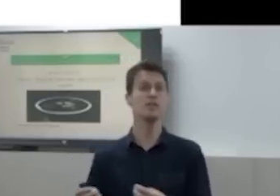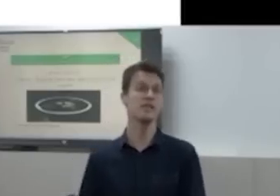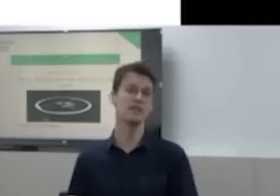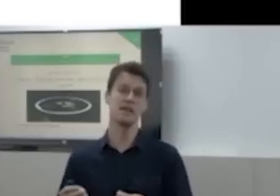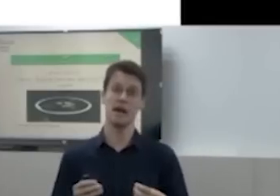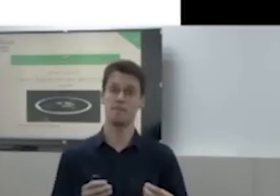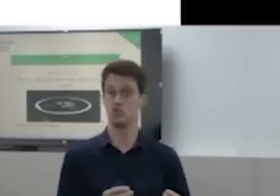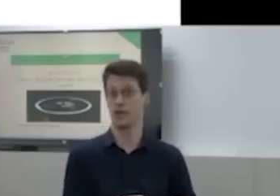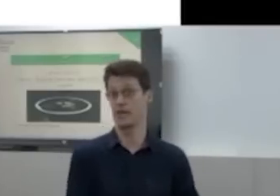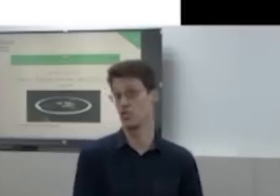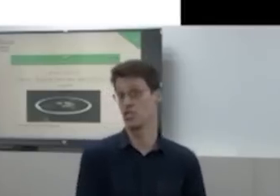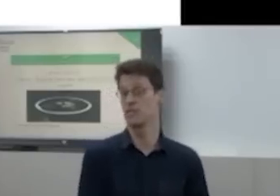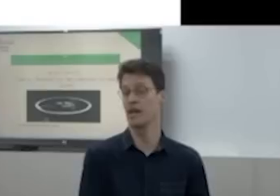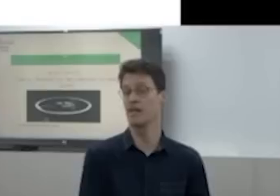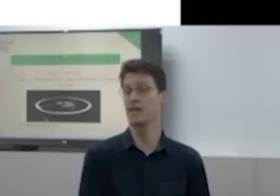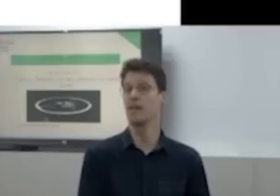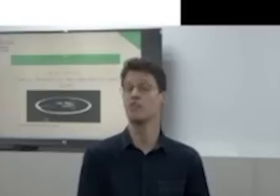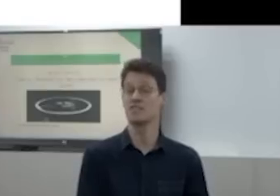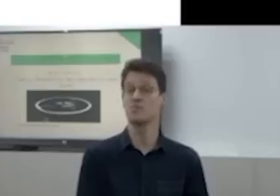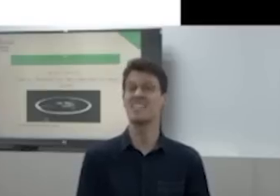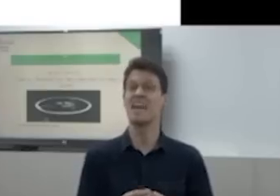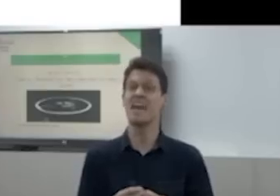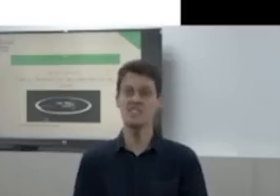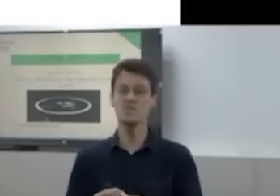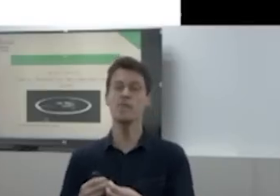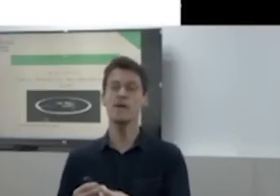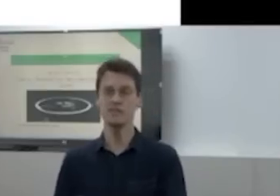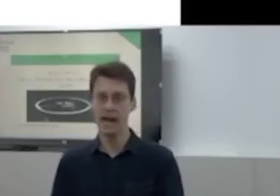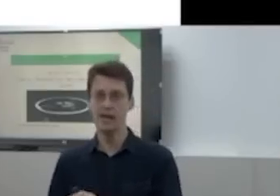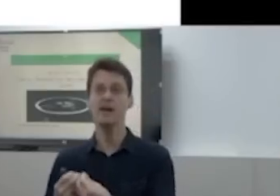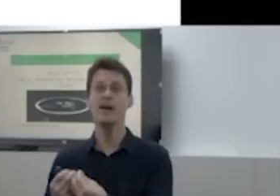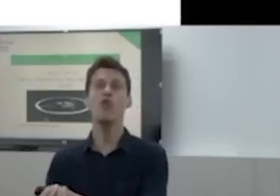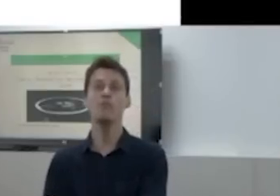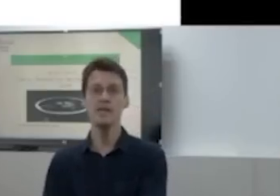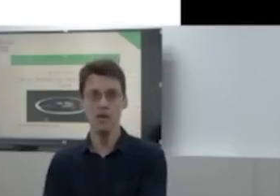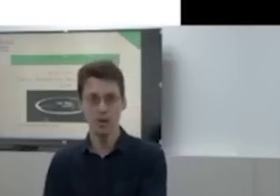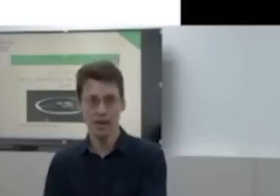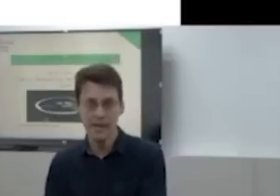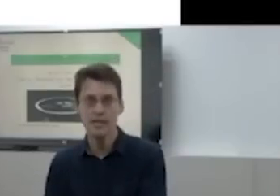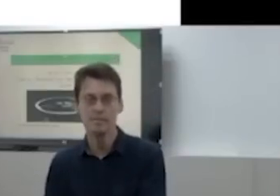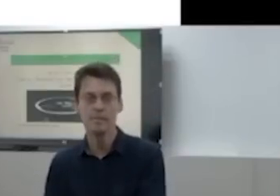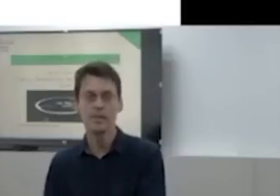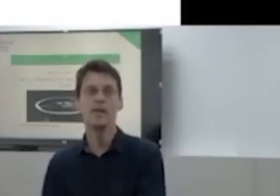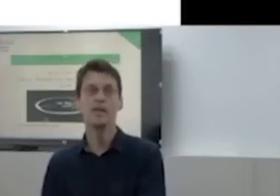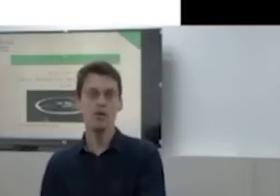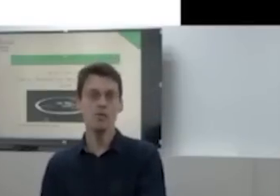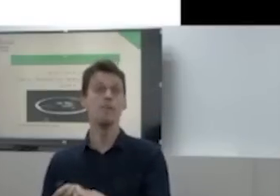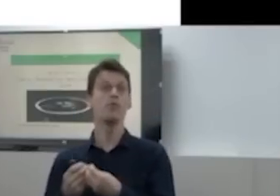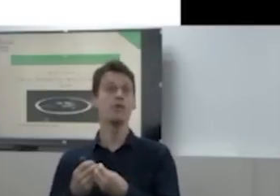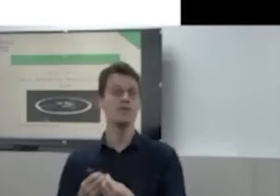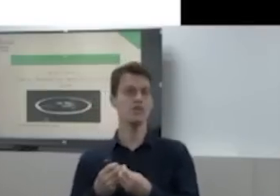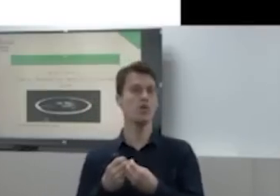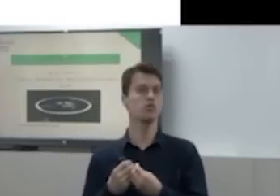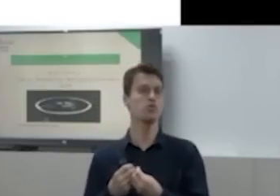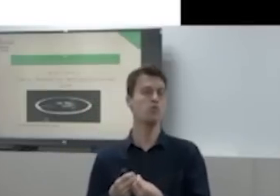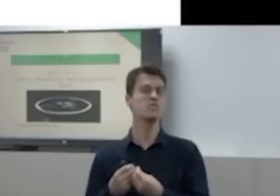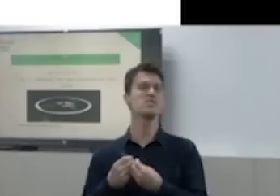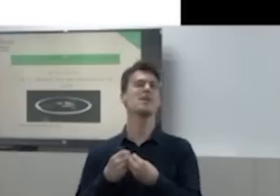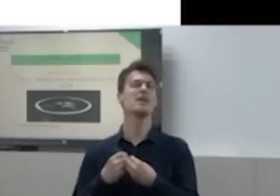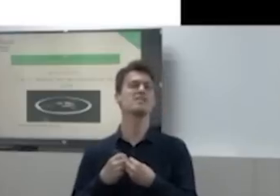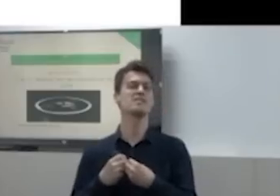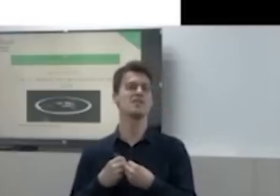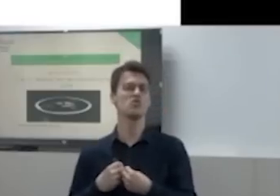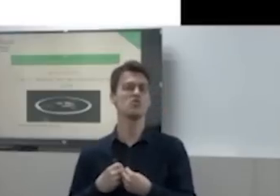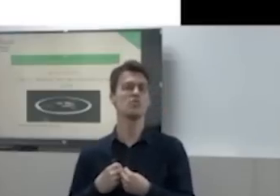que, independente do que a pessoa acredita, nós temos que respeitar a opinião alheia. Então, por isso que